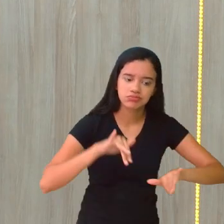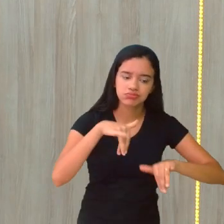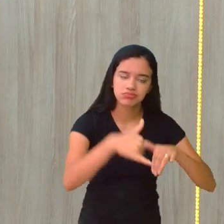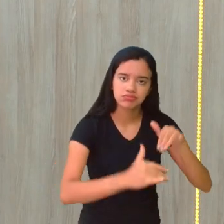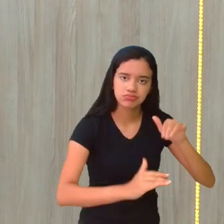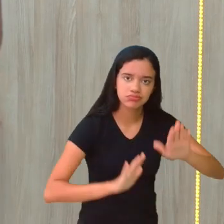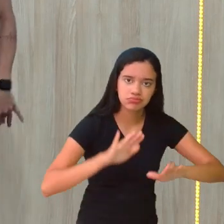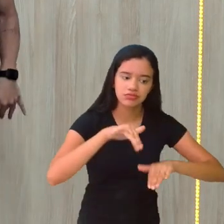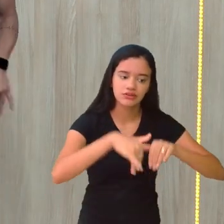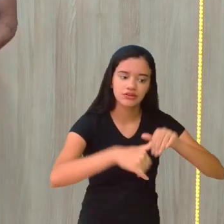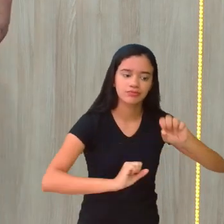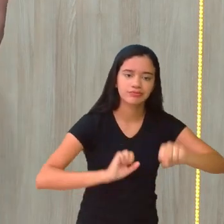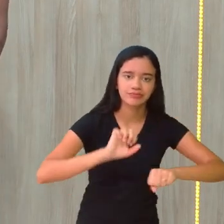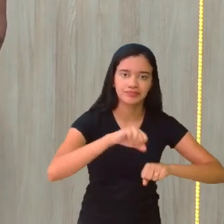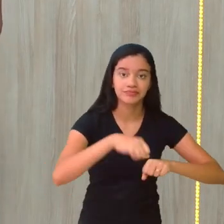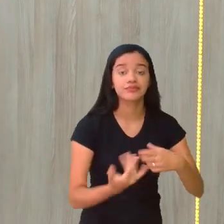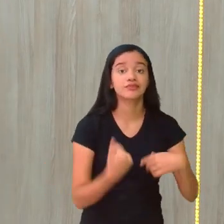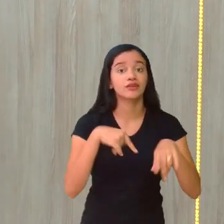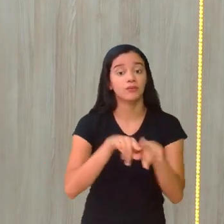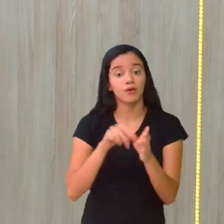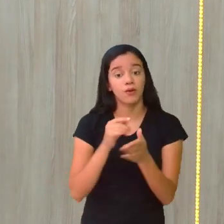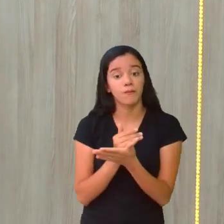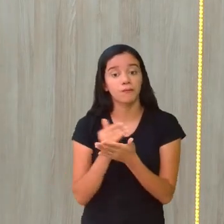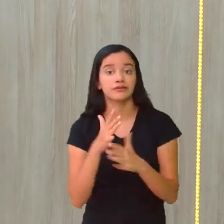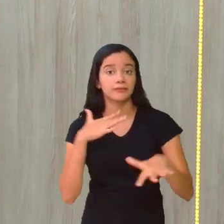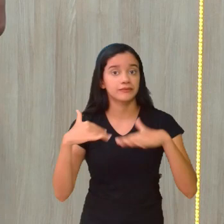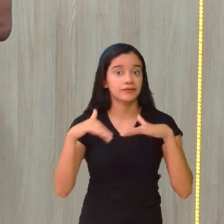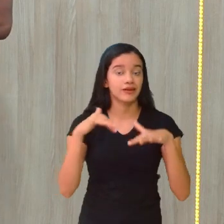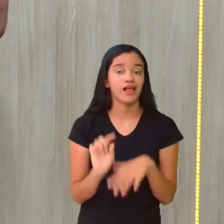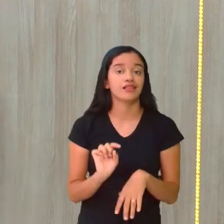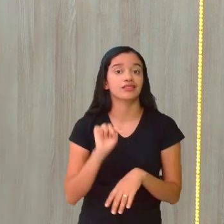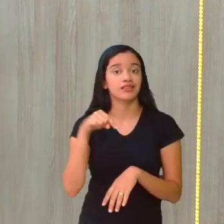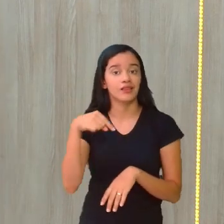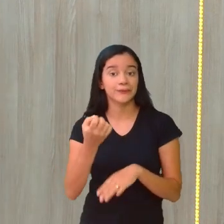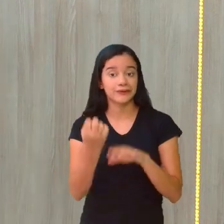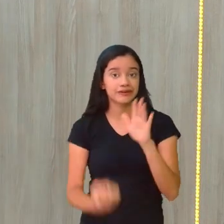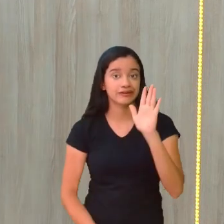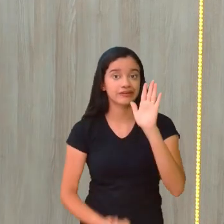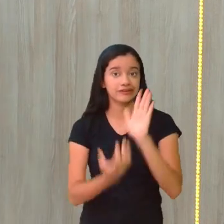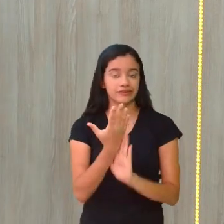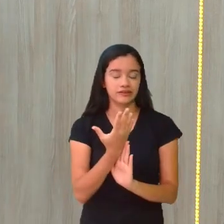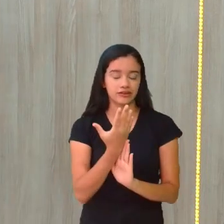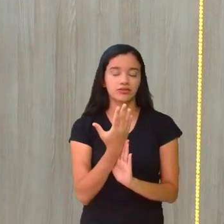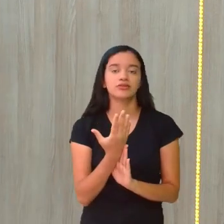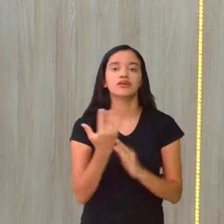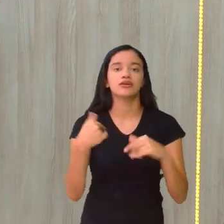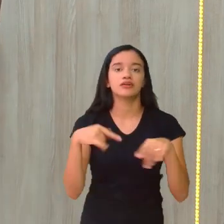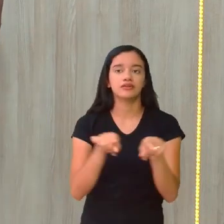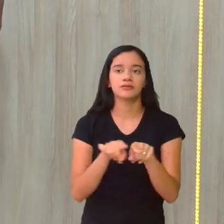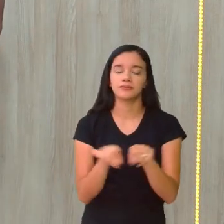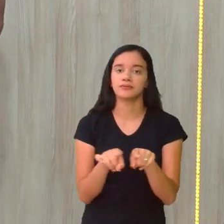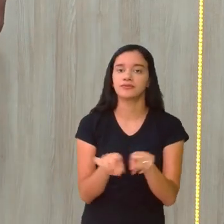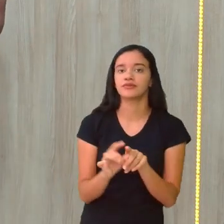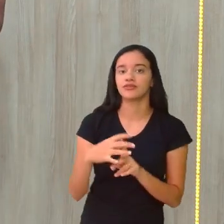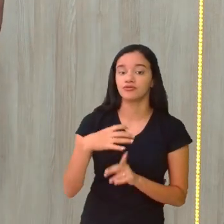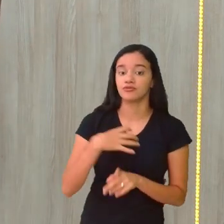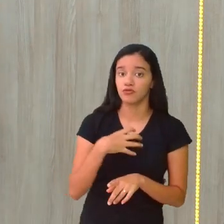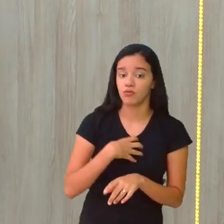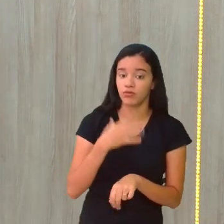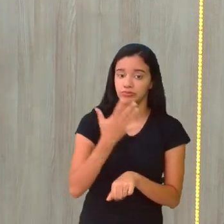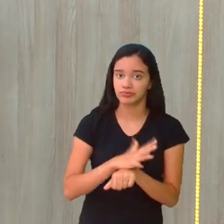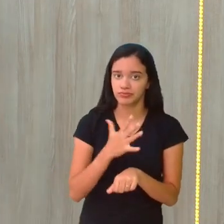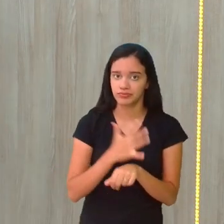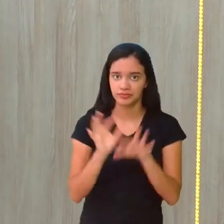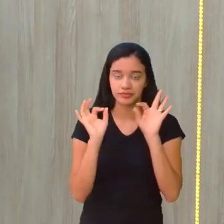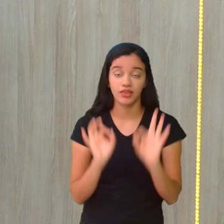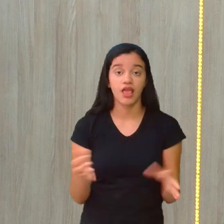com o joelho, fazendo esse movimento, para depois conseguir criar esse apoio e essa forma, né, de executar.